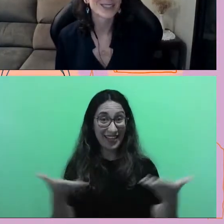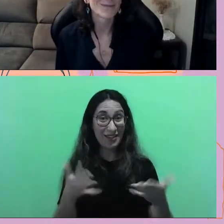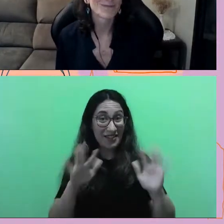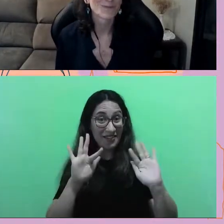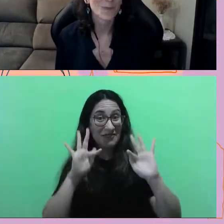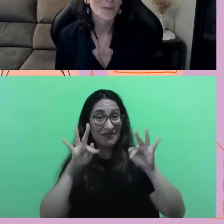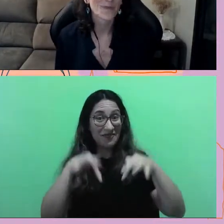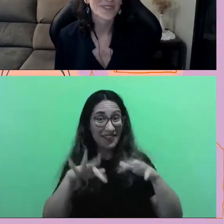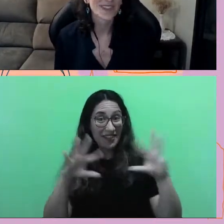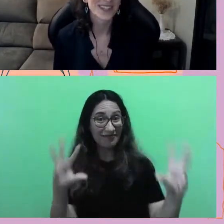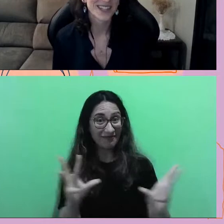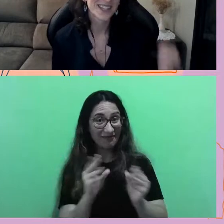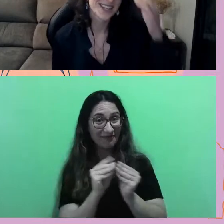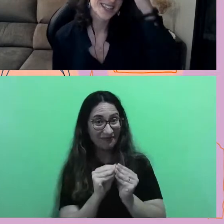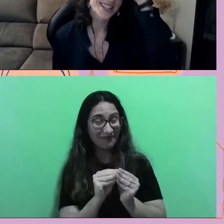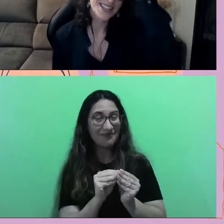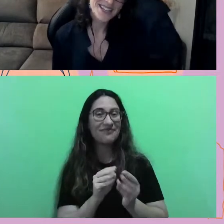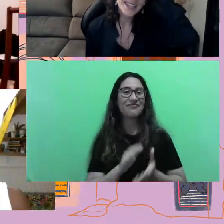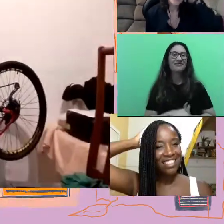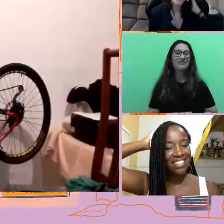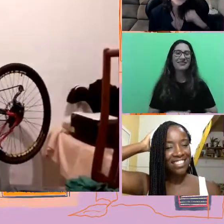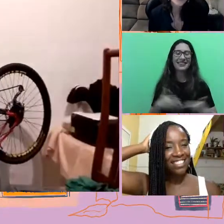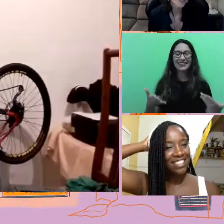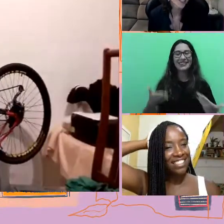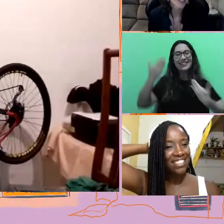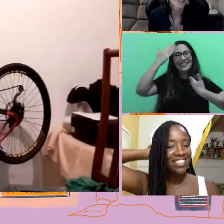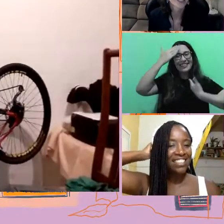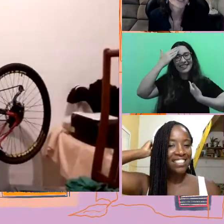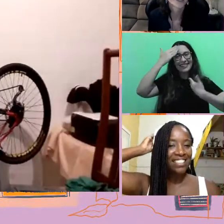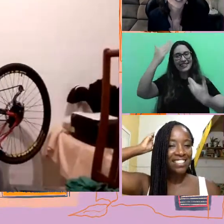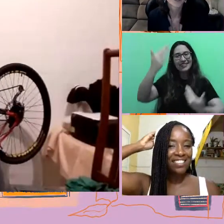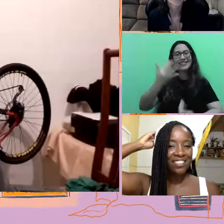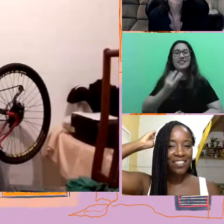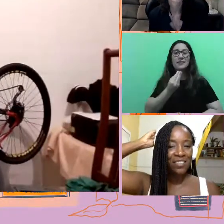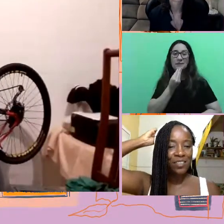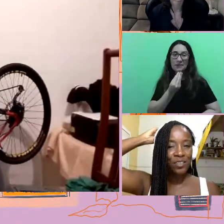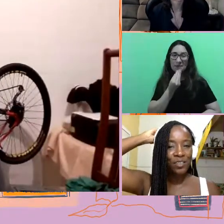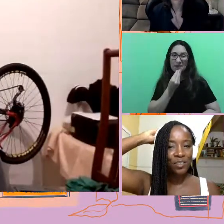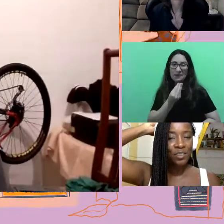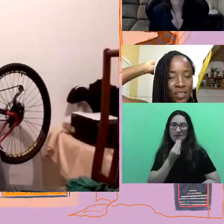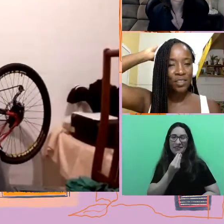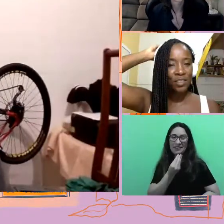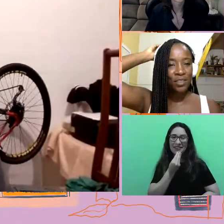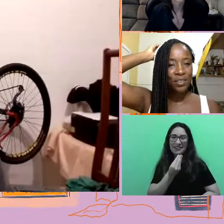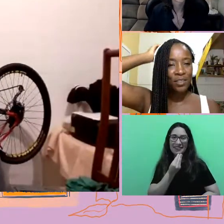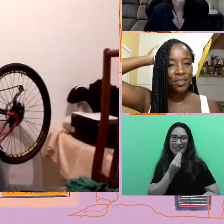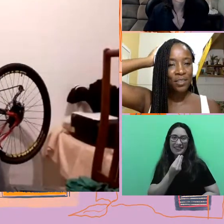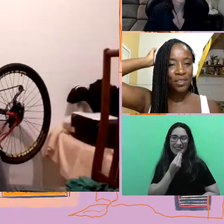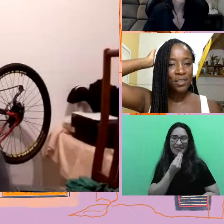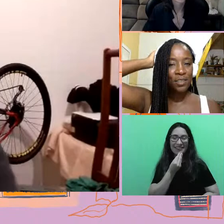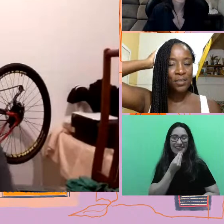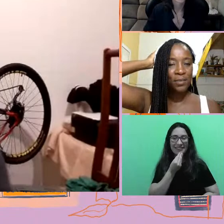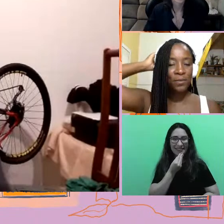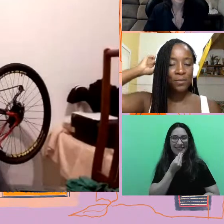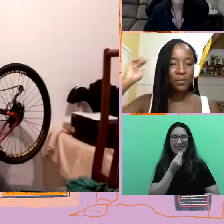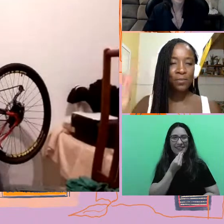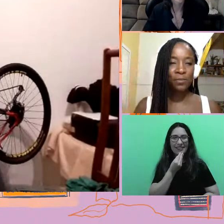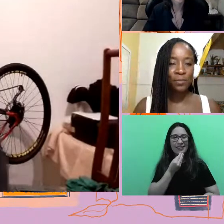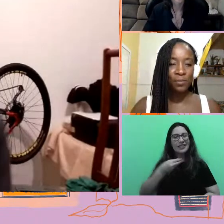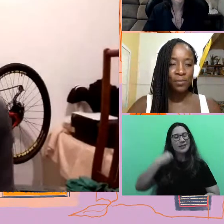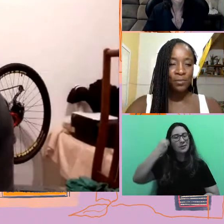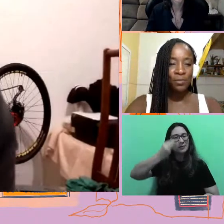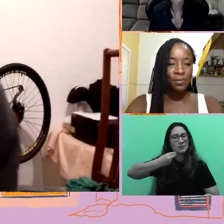você. Bem, eu agradeço a oportunidade de poder, né, ter essa experiência,